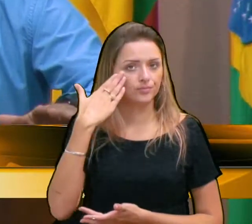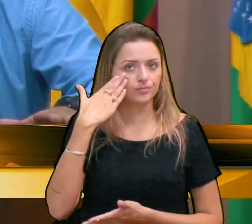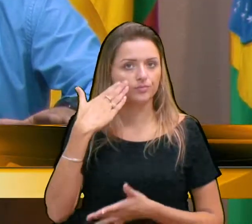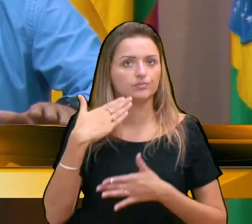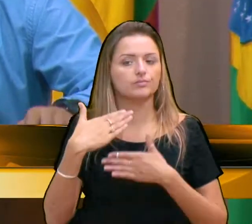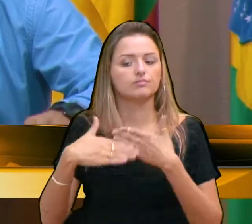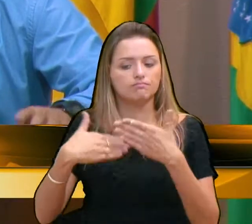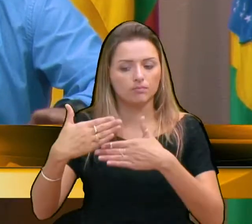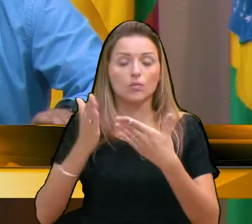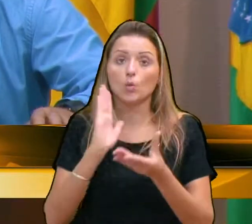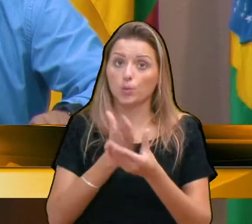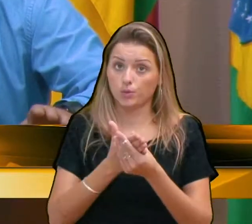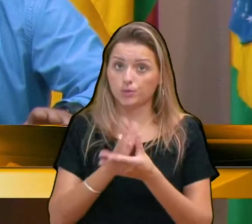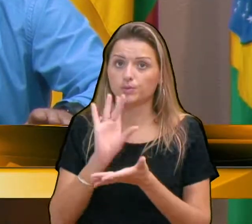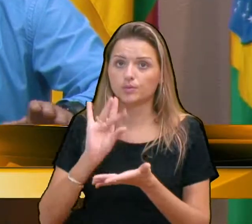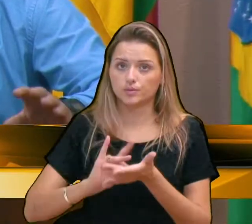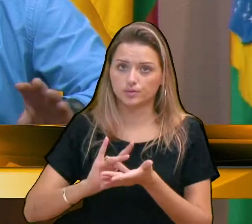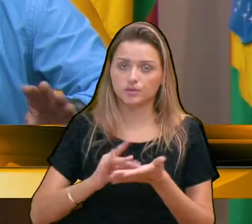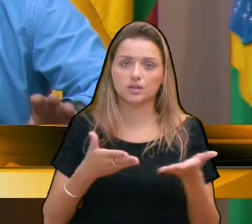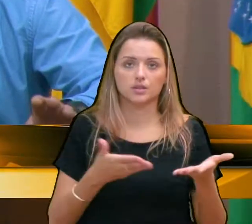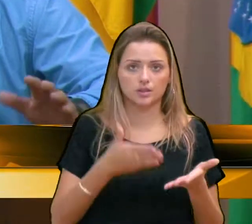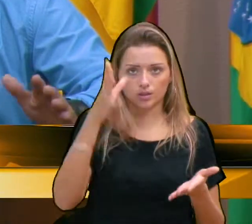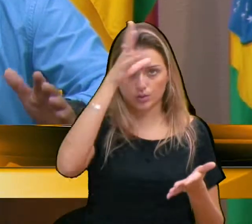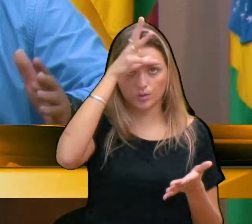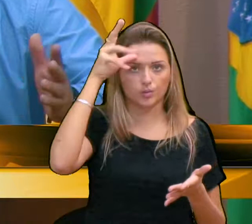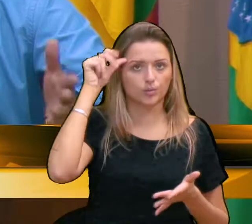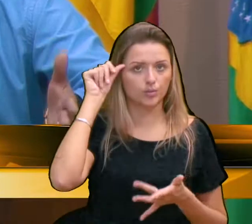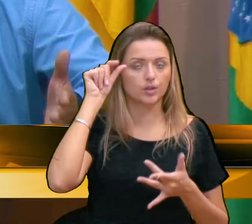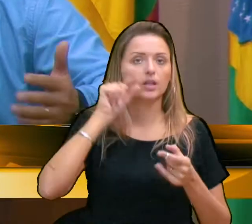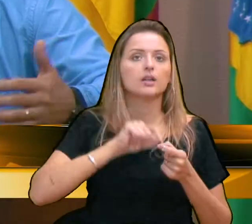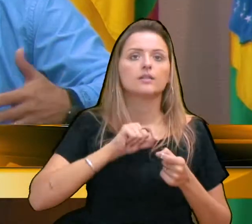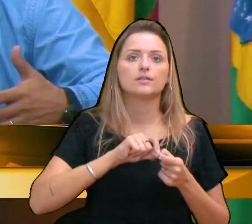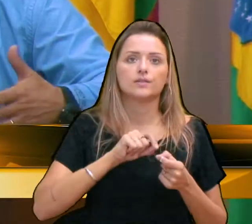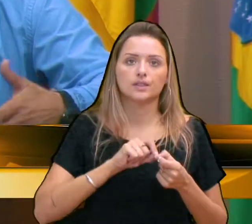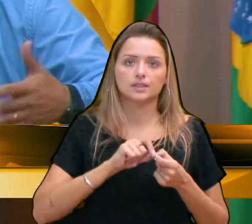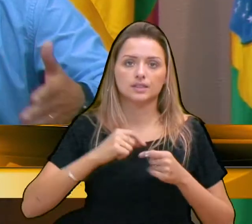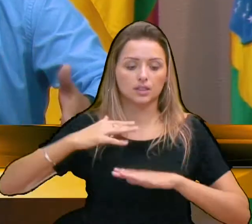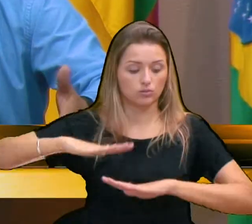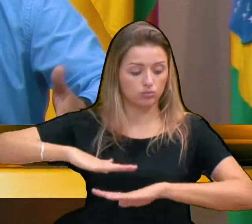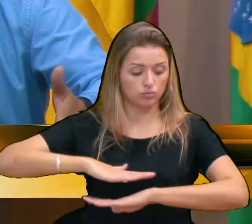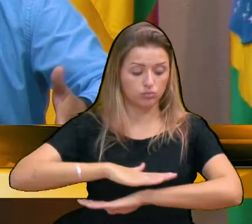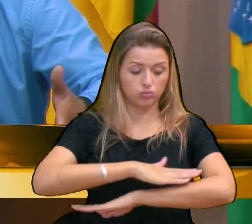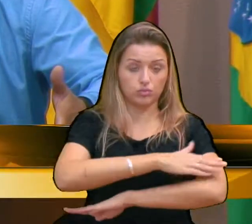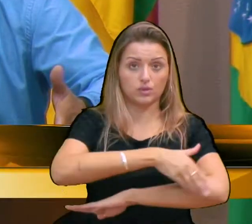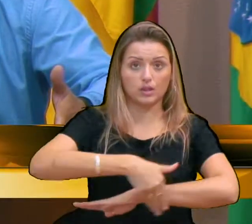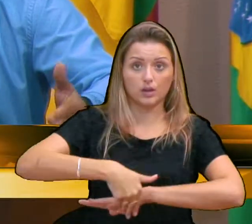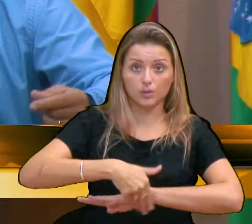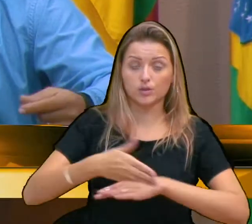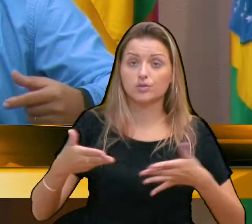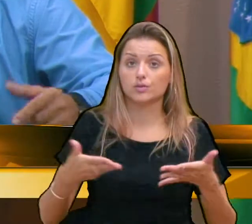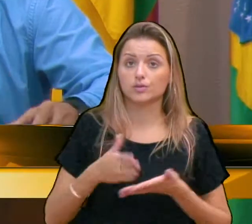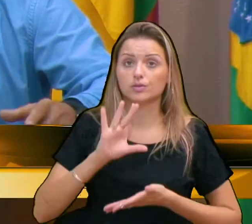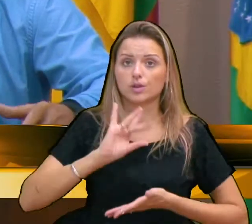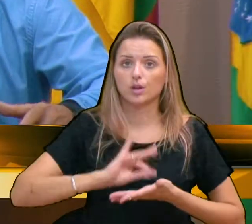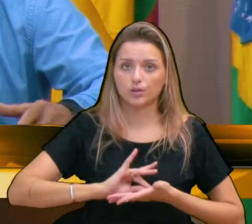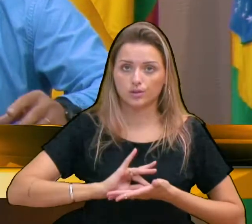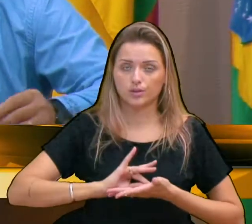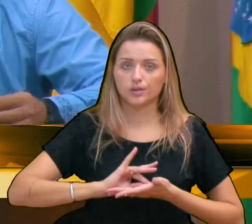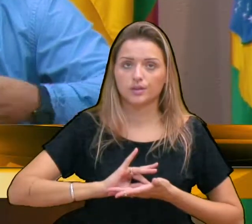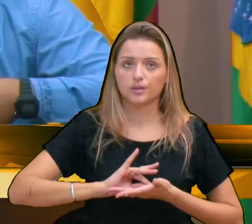processo legítimo, que essa administração está mexendo nos trechos já consolidados e, por